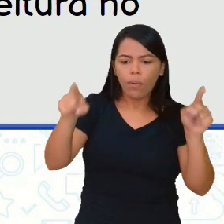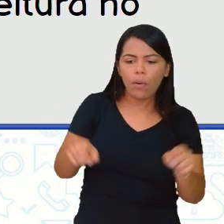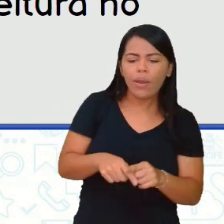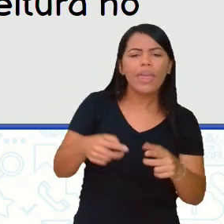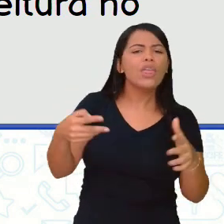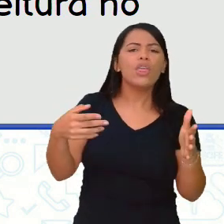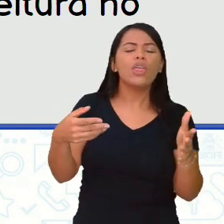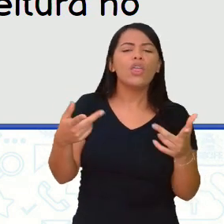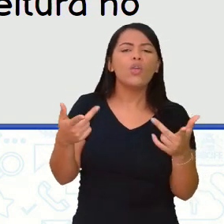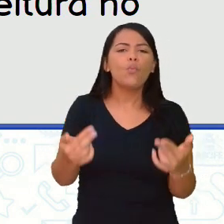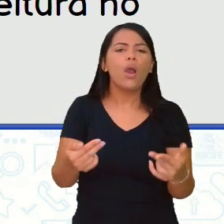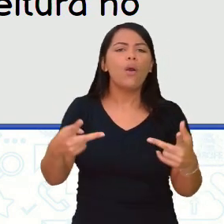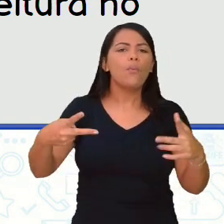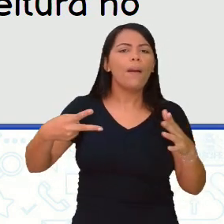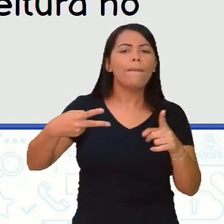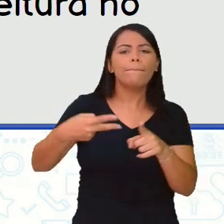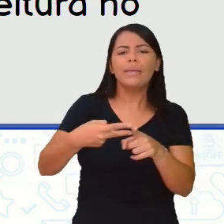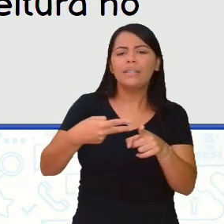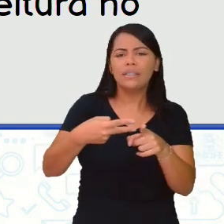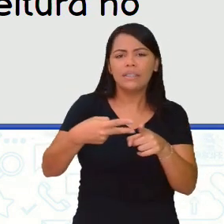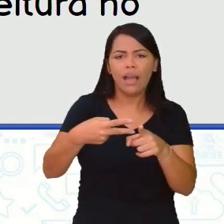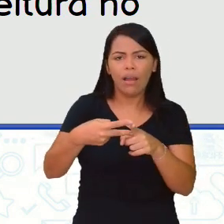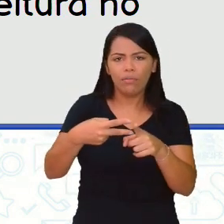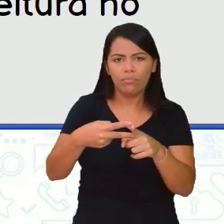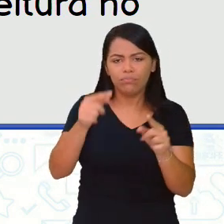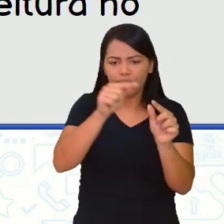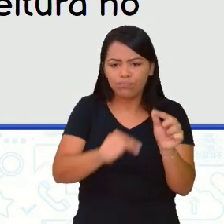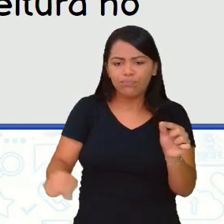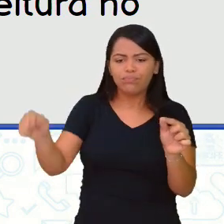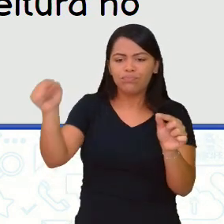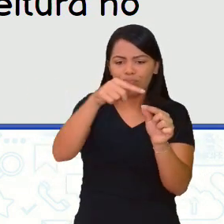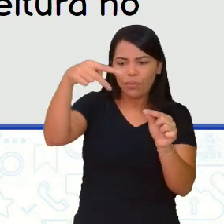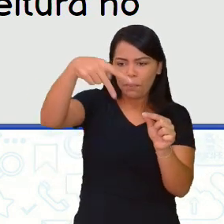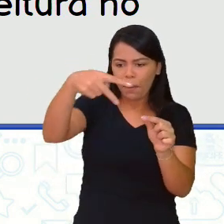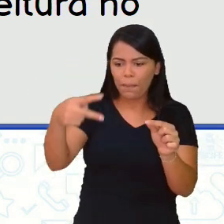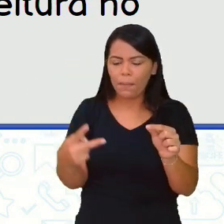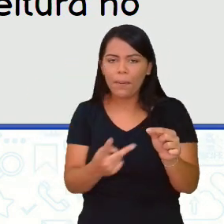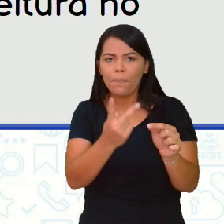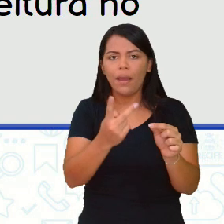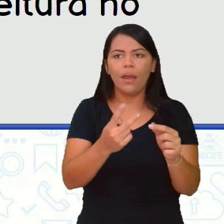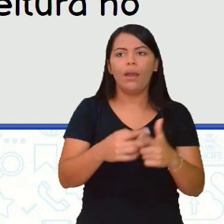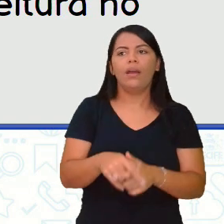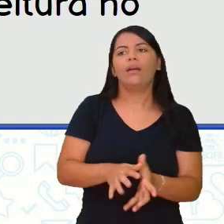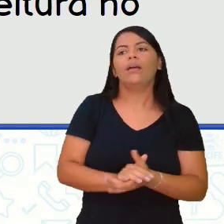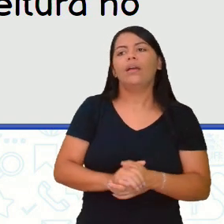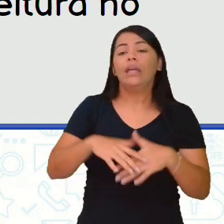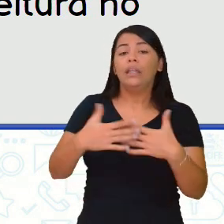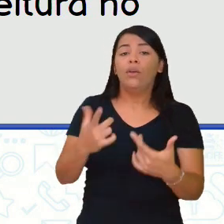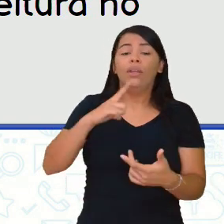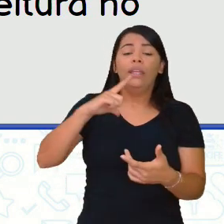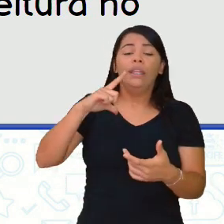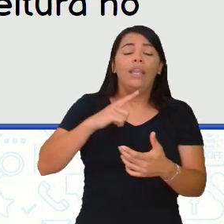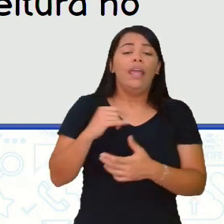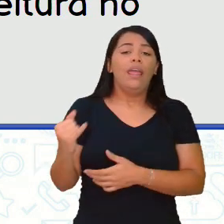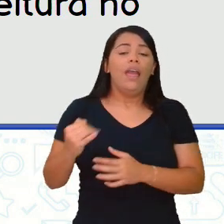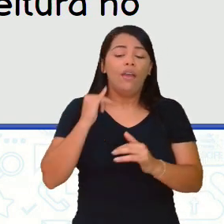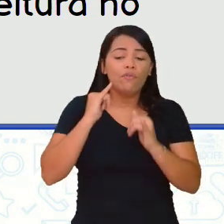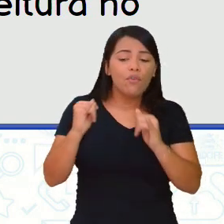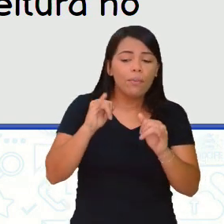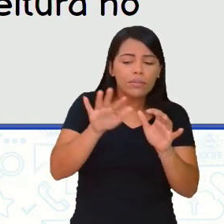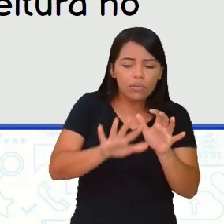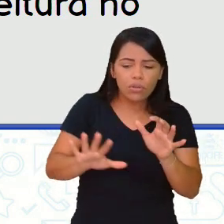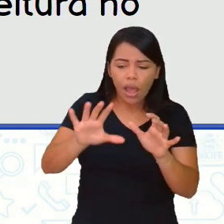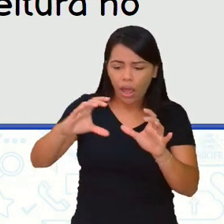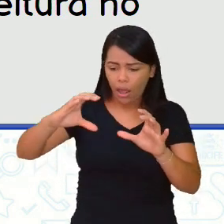pizza, que melhor representa em amarelo. O que é que eu estou dizendo? Que a informação é a parte amarela. A fração